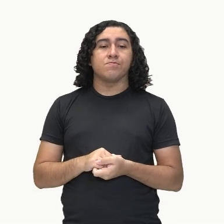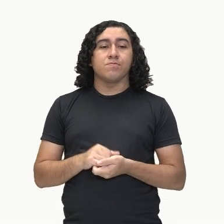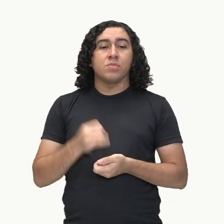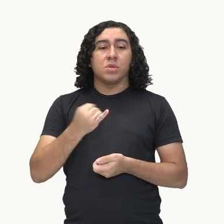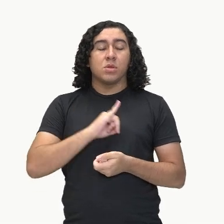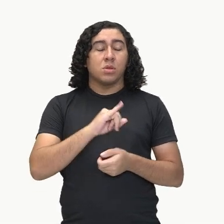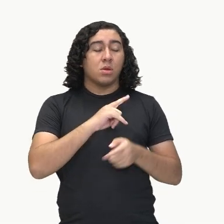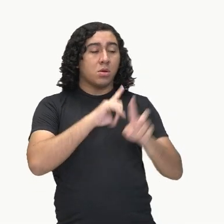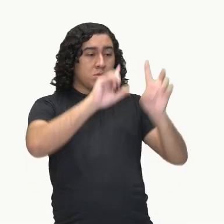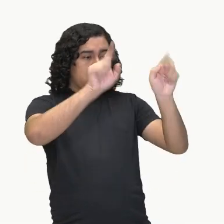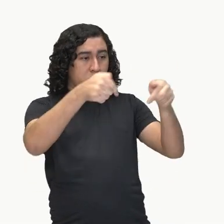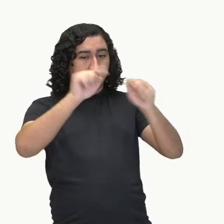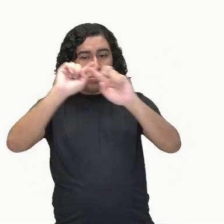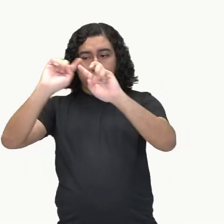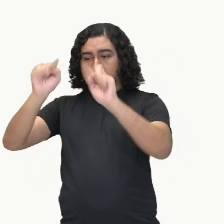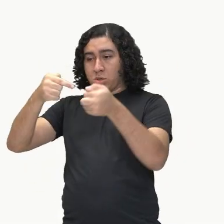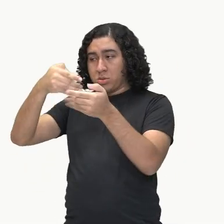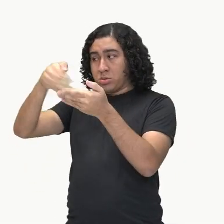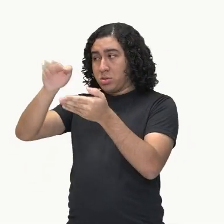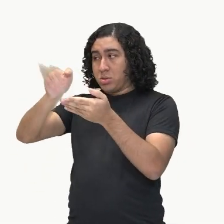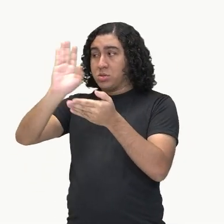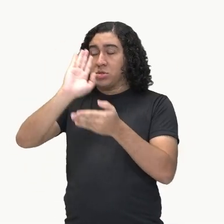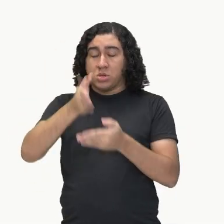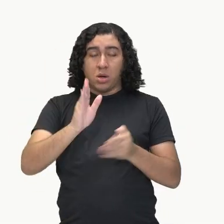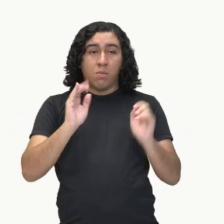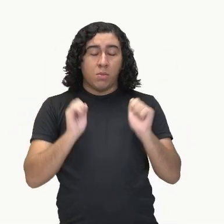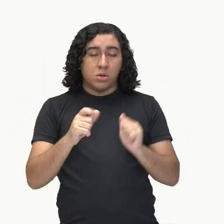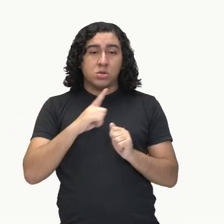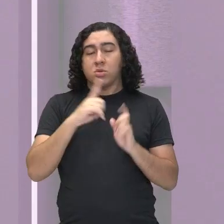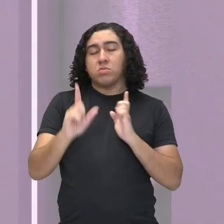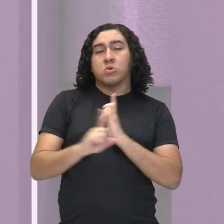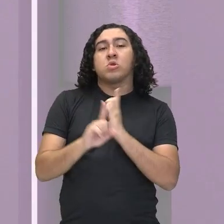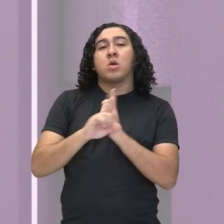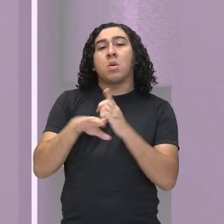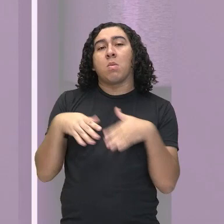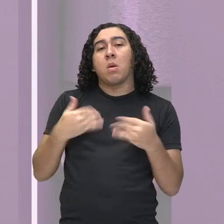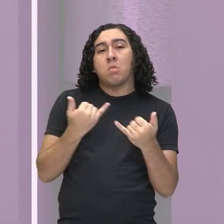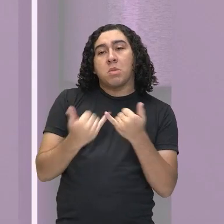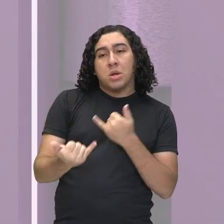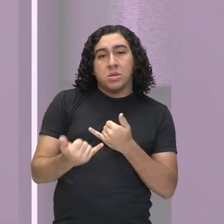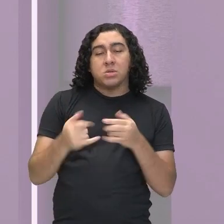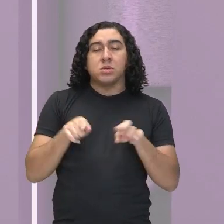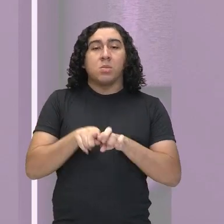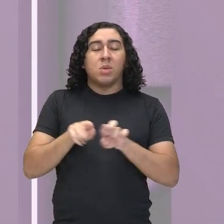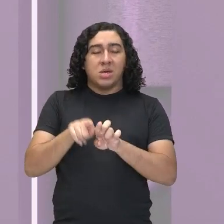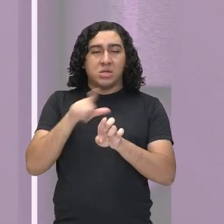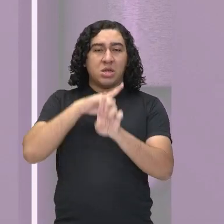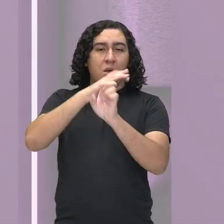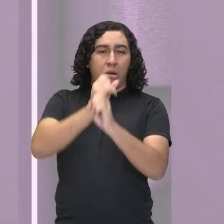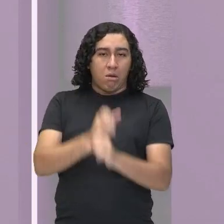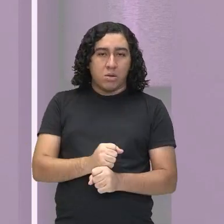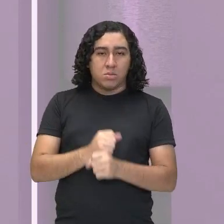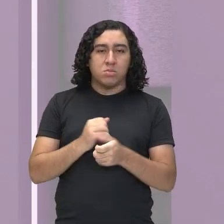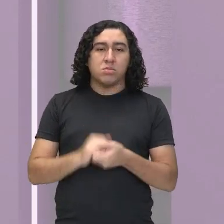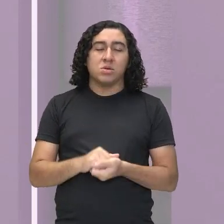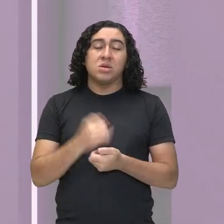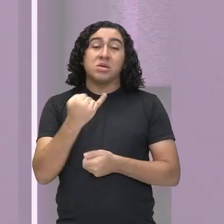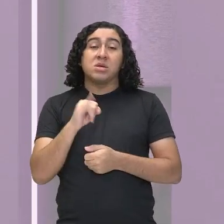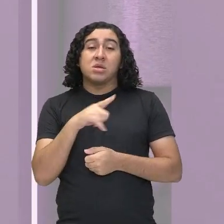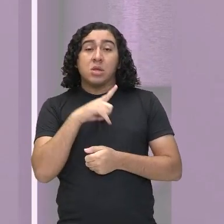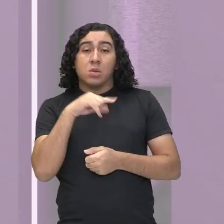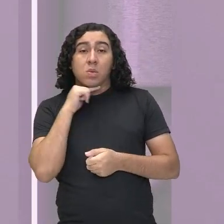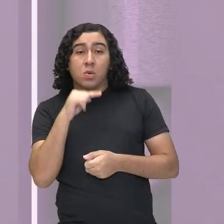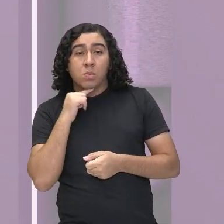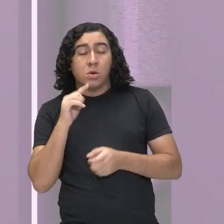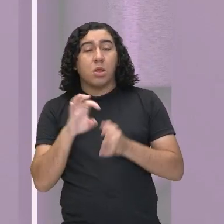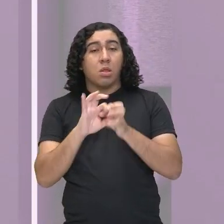parênteses, você pode identificar ali os termos semelhantes e fazer a adição. Se você ainda não se sente seguro, fique